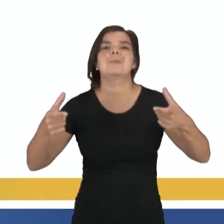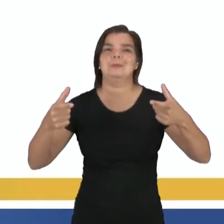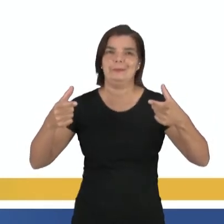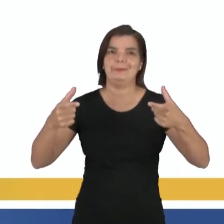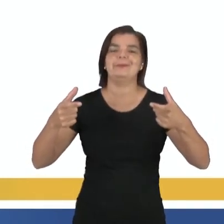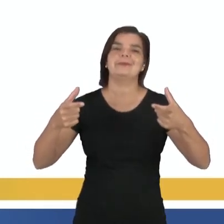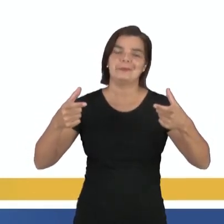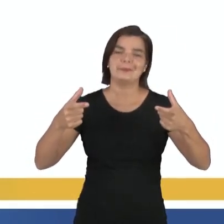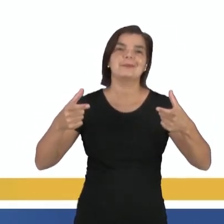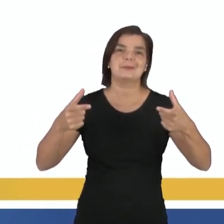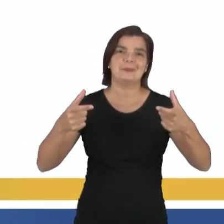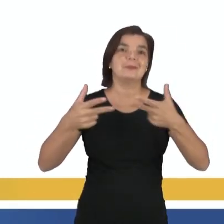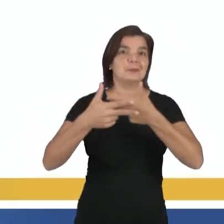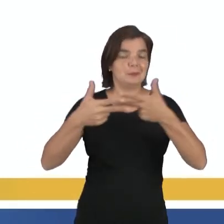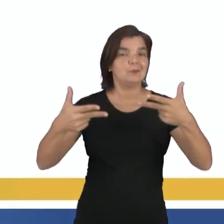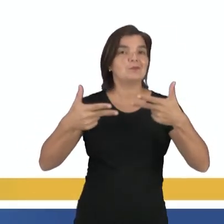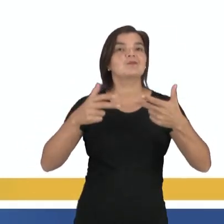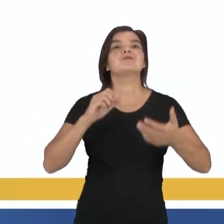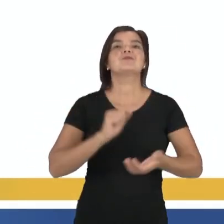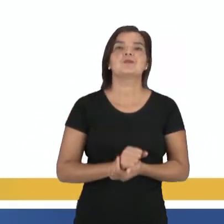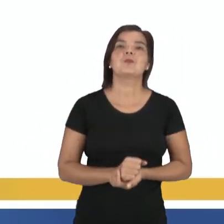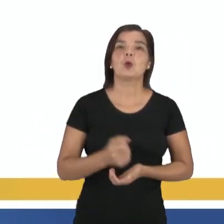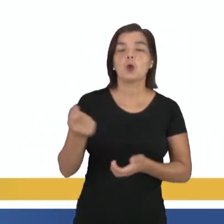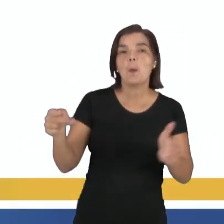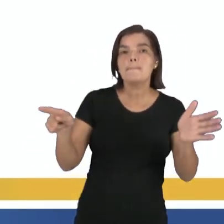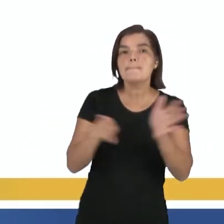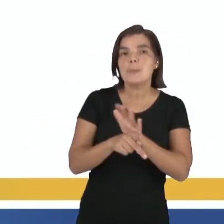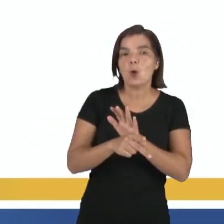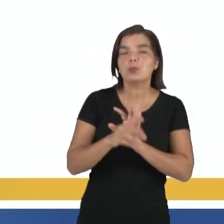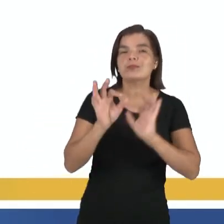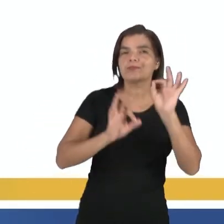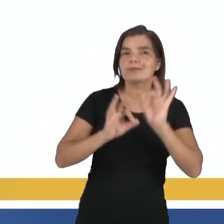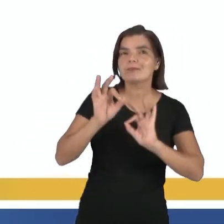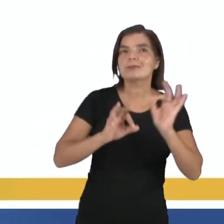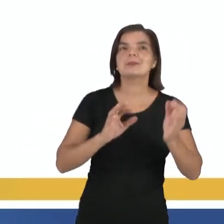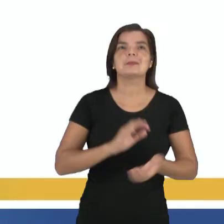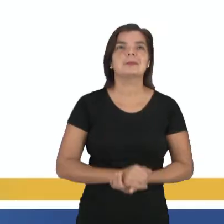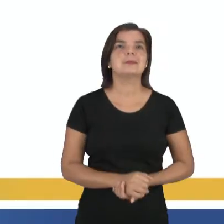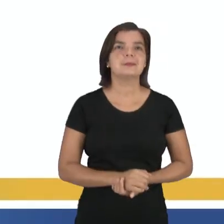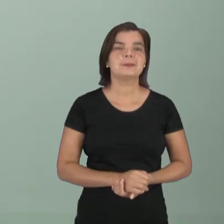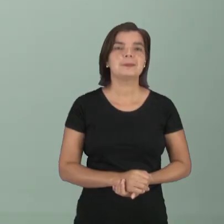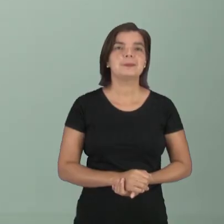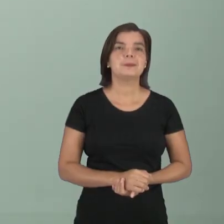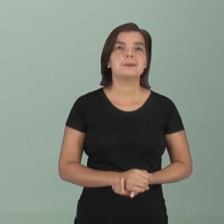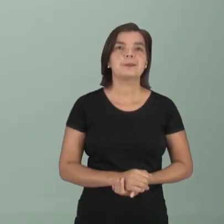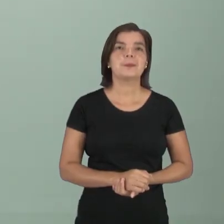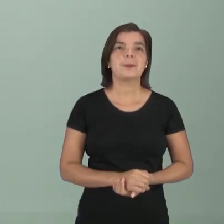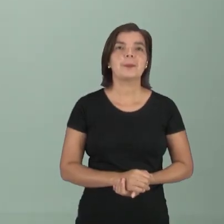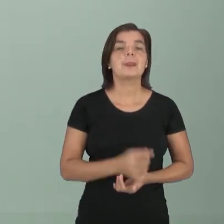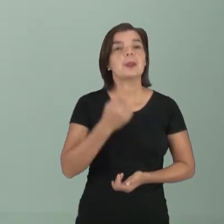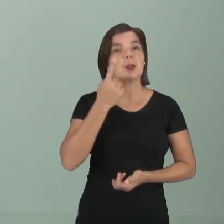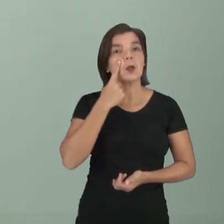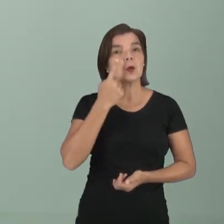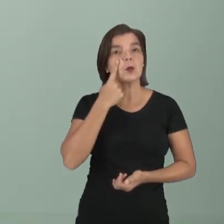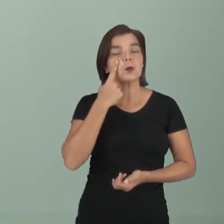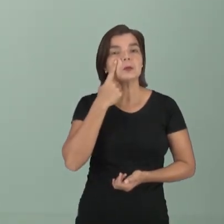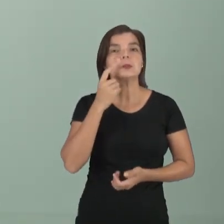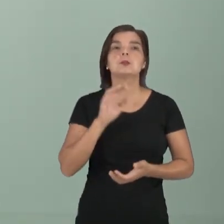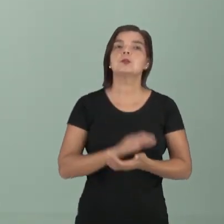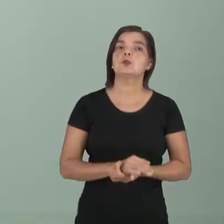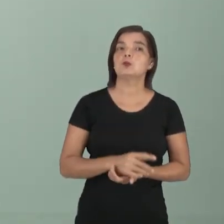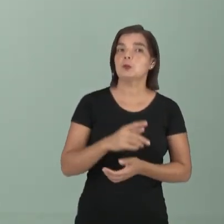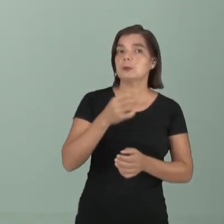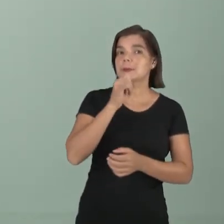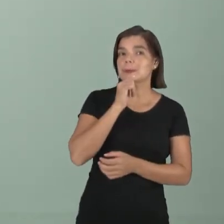mudou agora. Essa imagem ela é maior do que o próprio objeto formado. E um exemplo disso são os